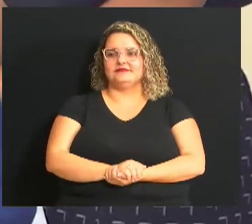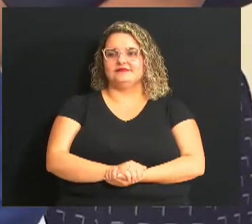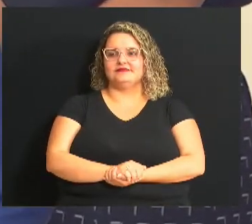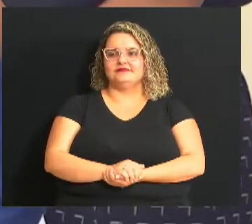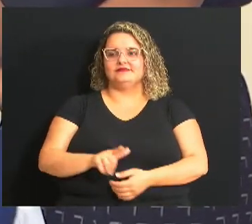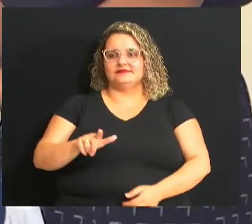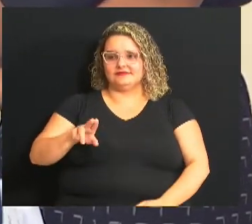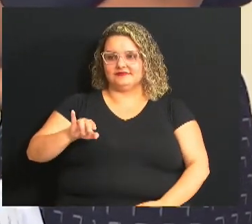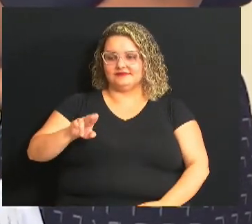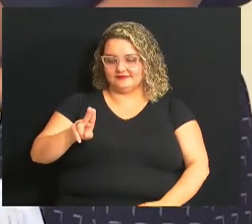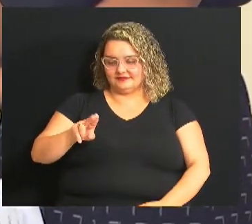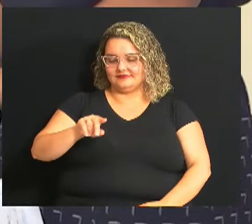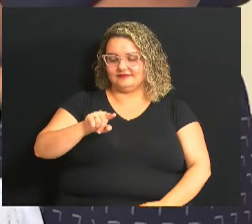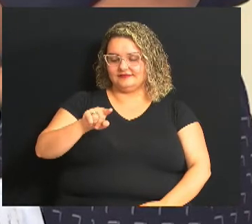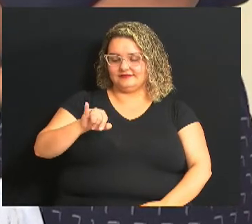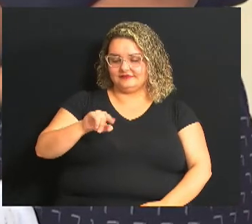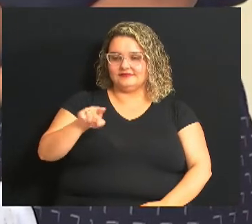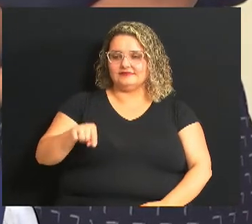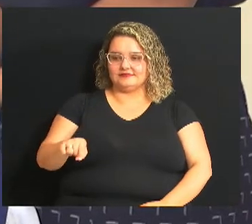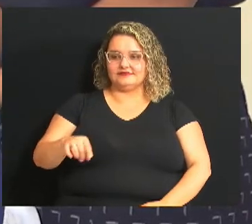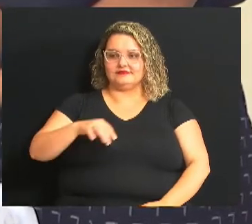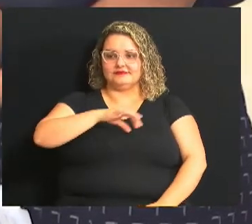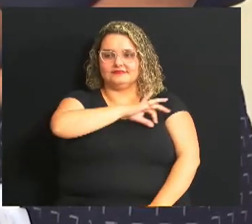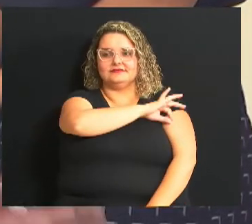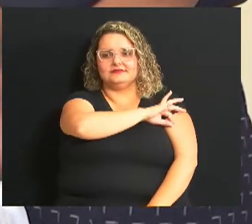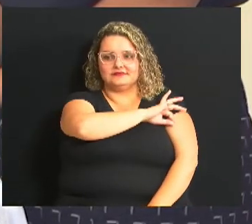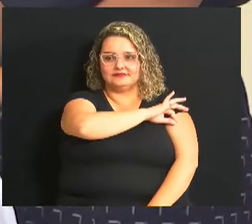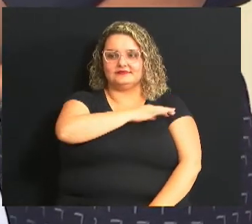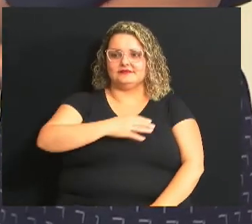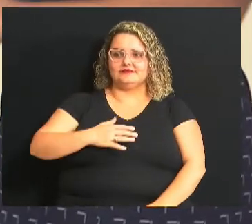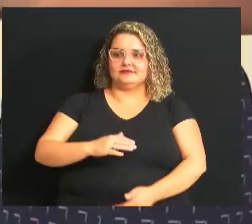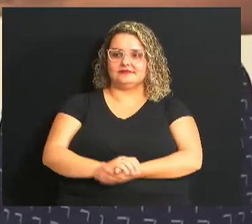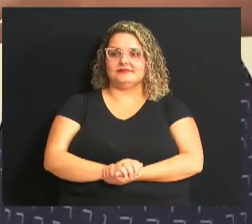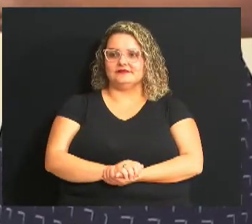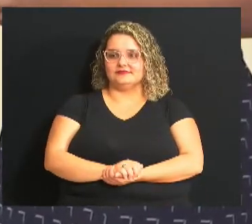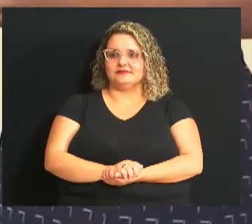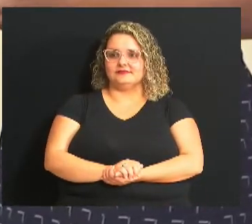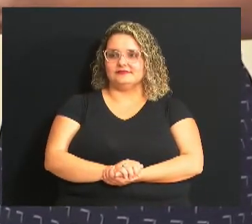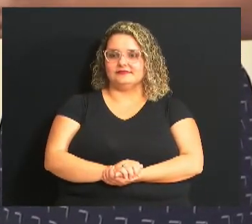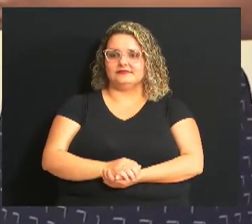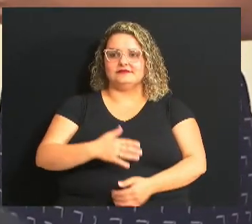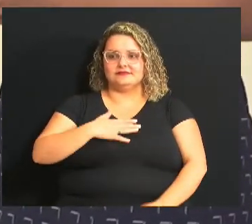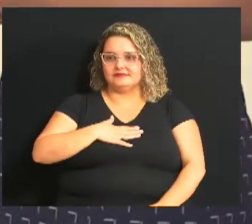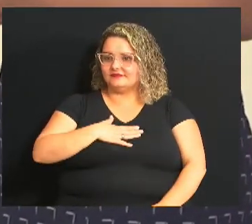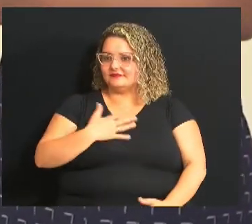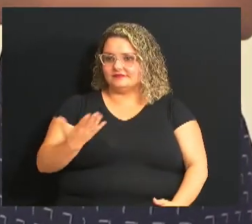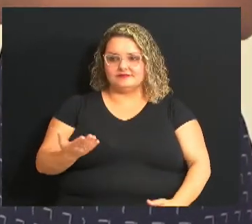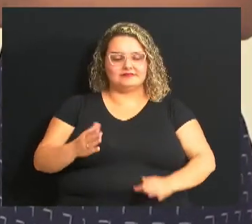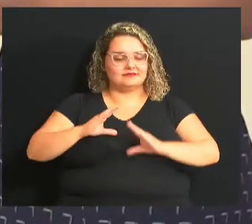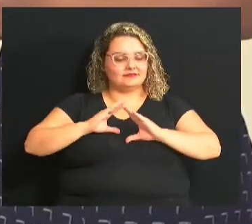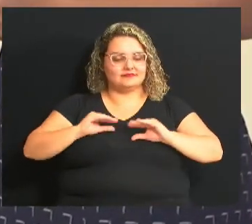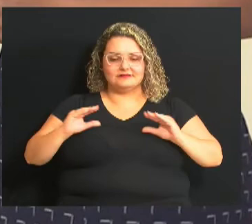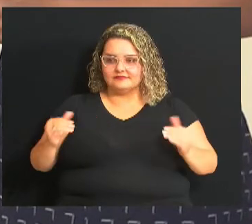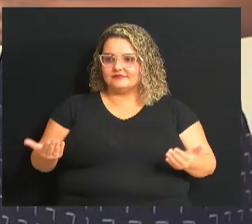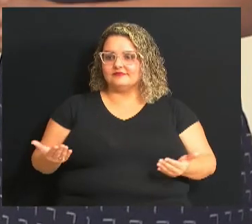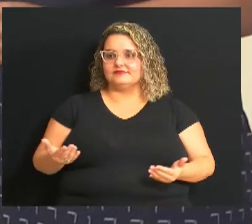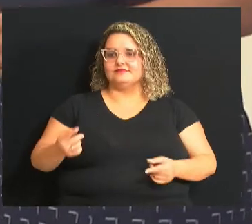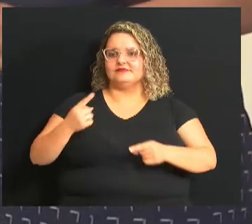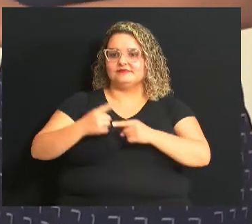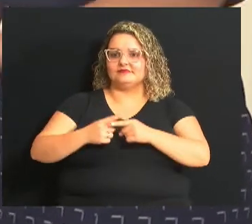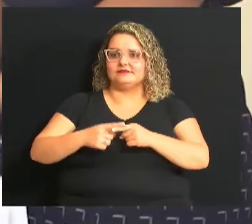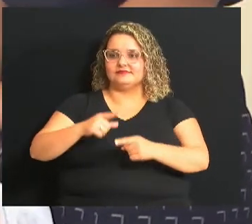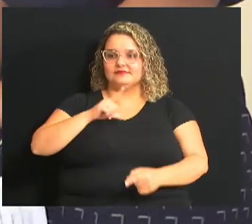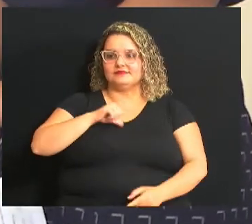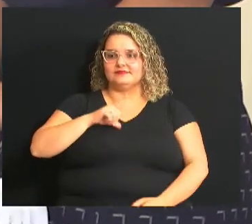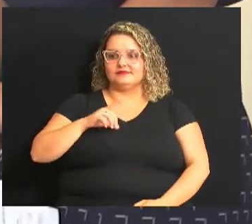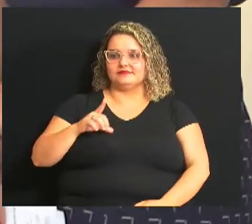né, da Prefeitura, para mim está super em casa hoje. Por quê? Nós temos o